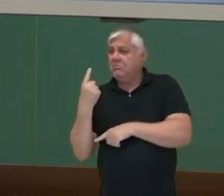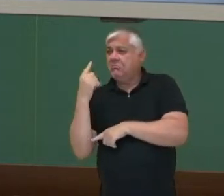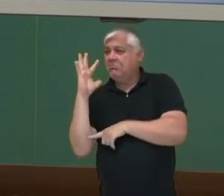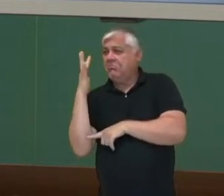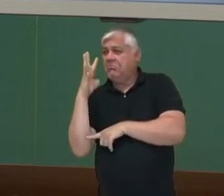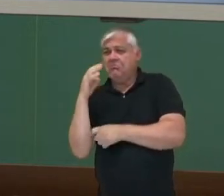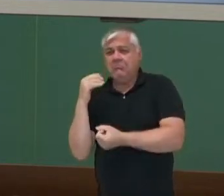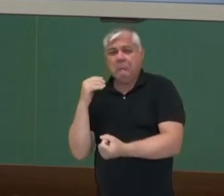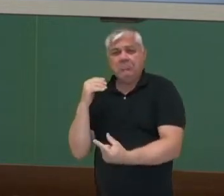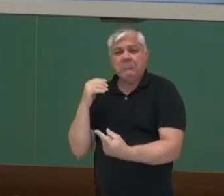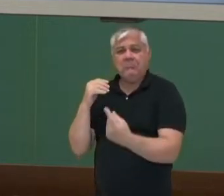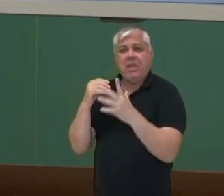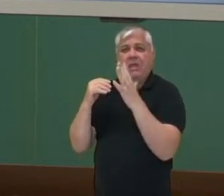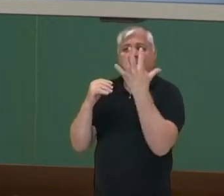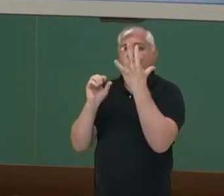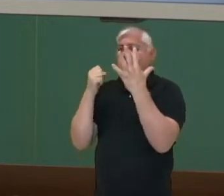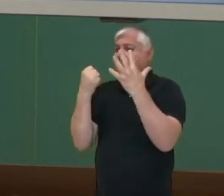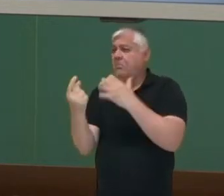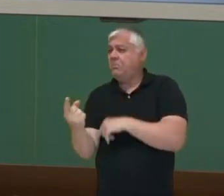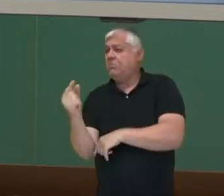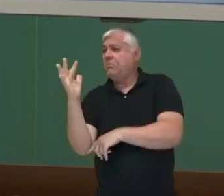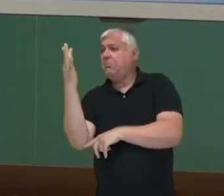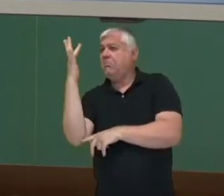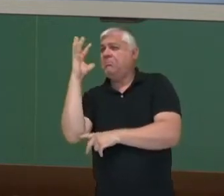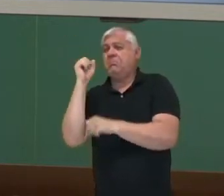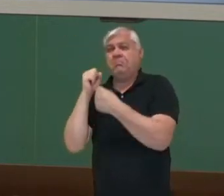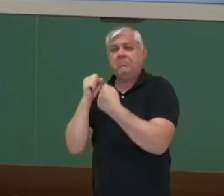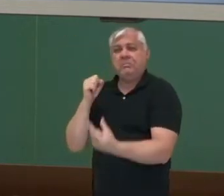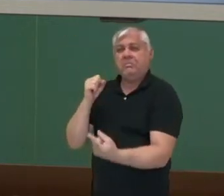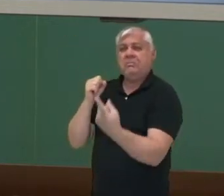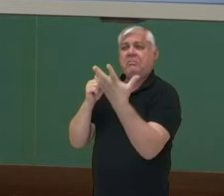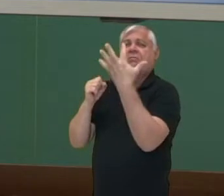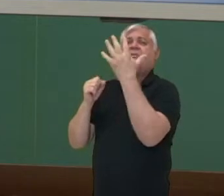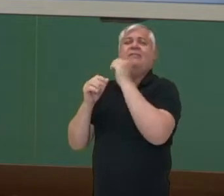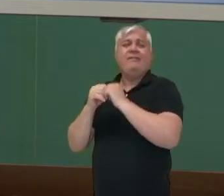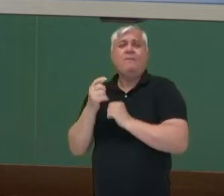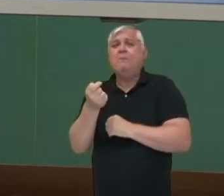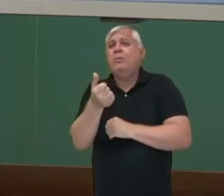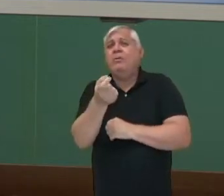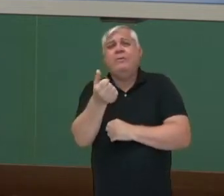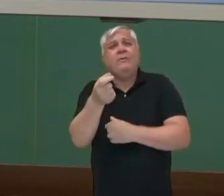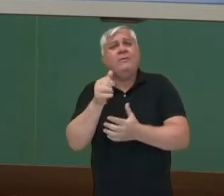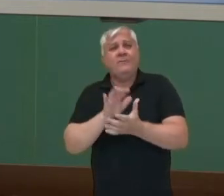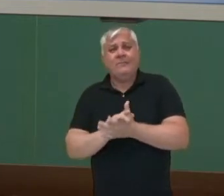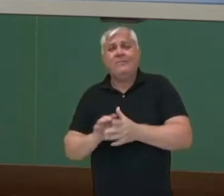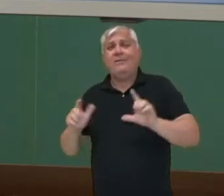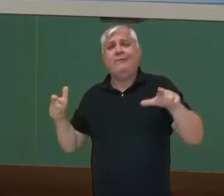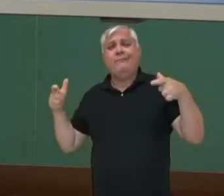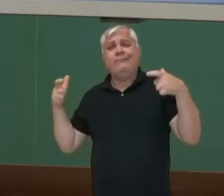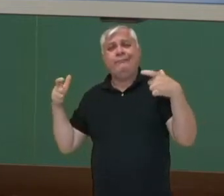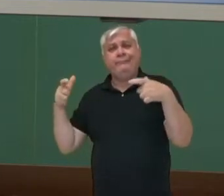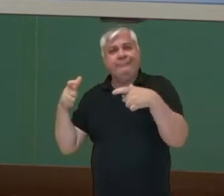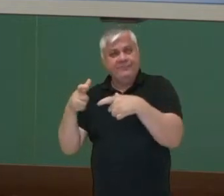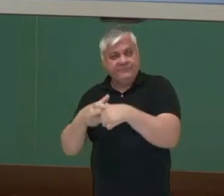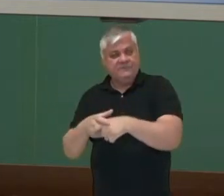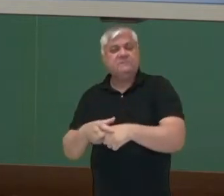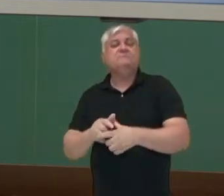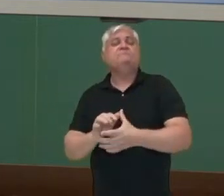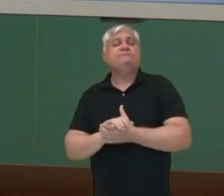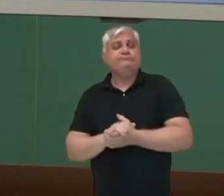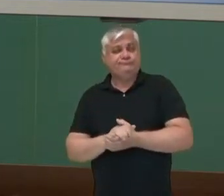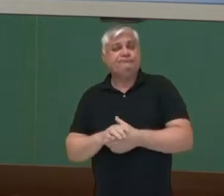que nós vamos ter ali de remanescentes, vamos dizer assim, de floresta a partir da